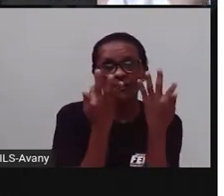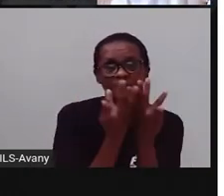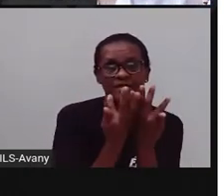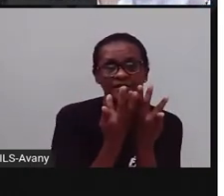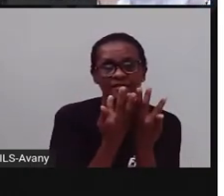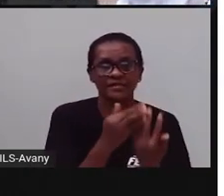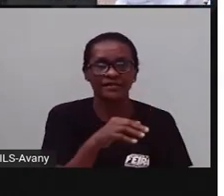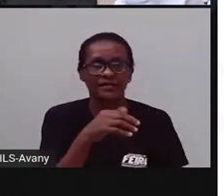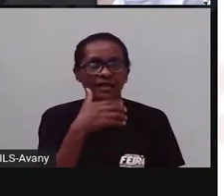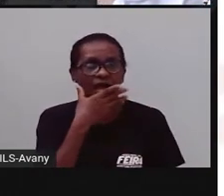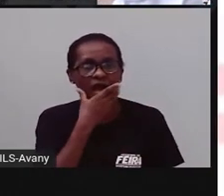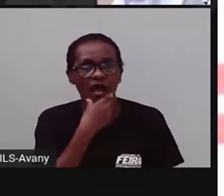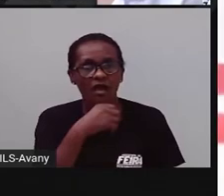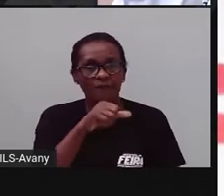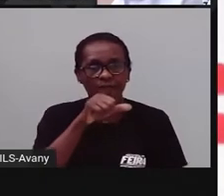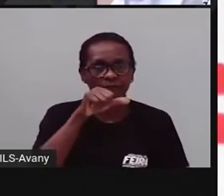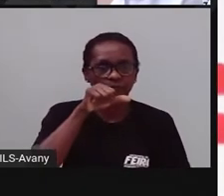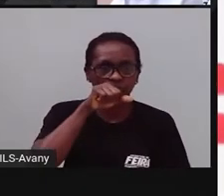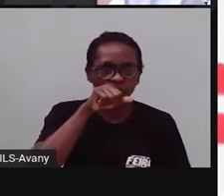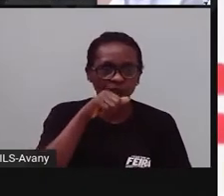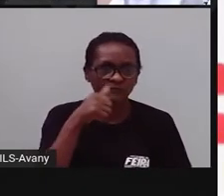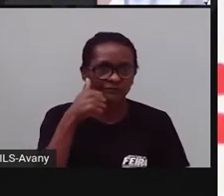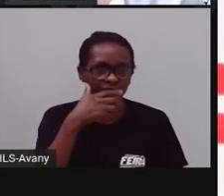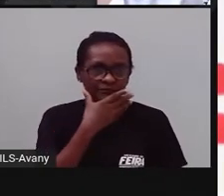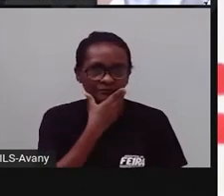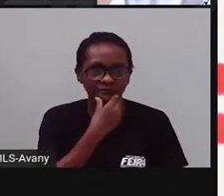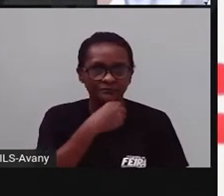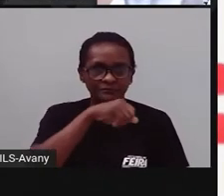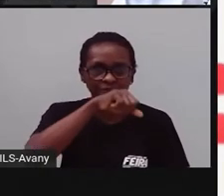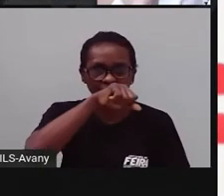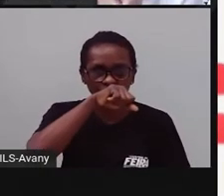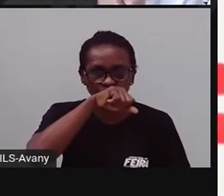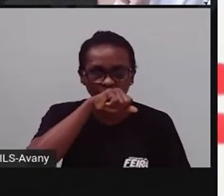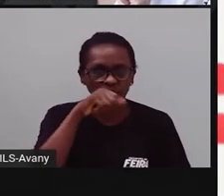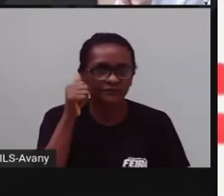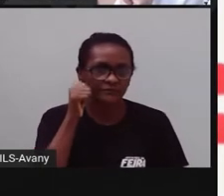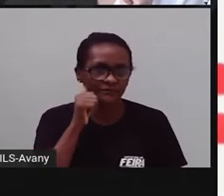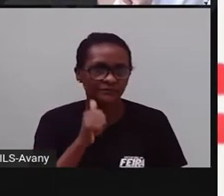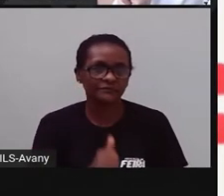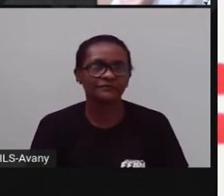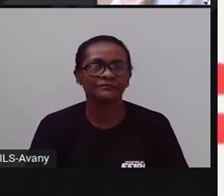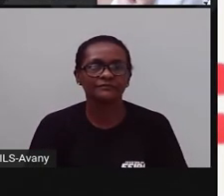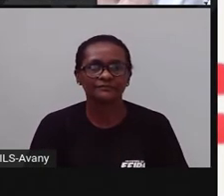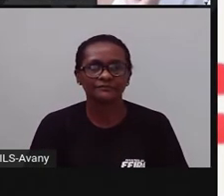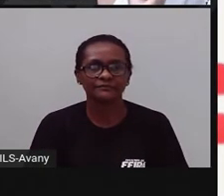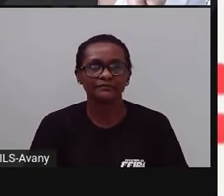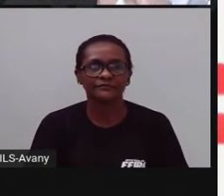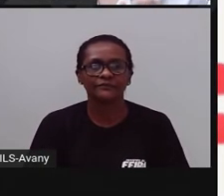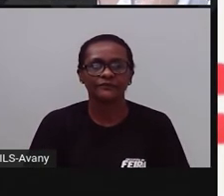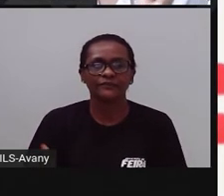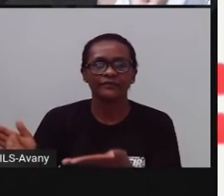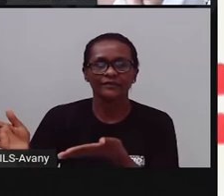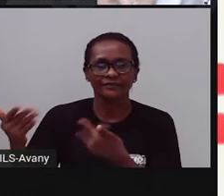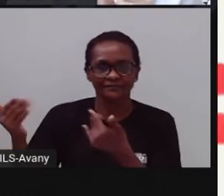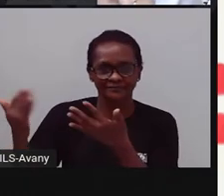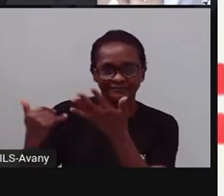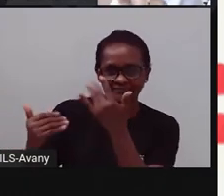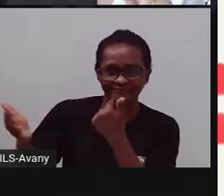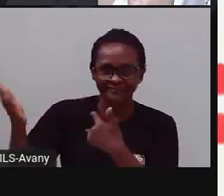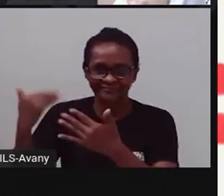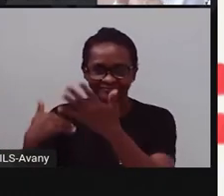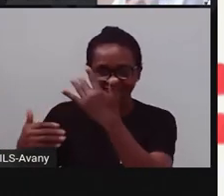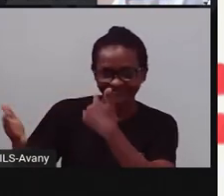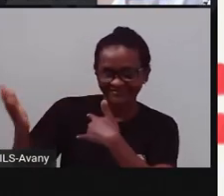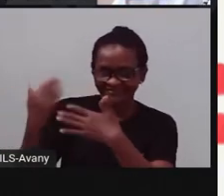papai e a mamãe ó e aqui ó outro convite que é para trouxe venha se divertir na minha